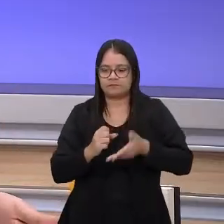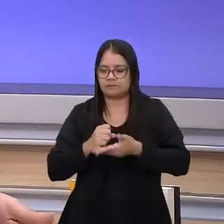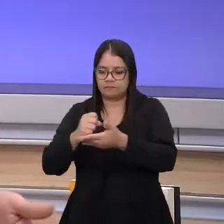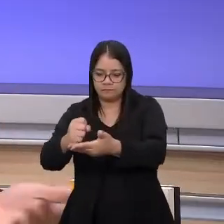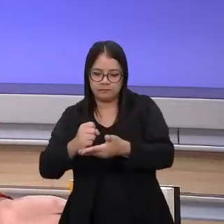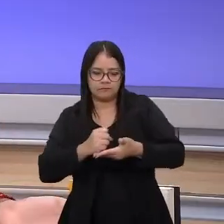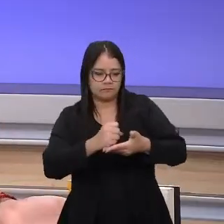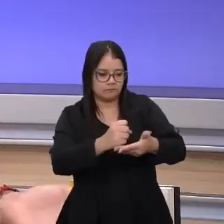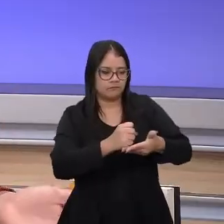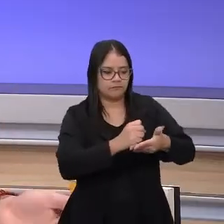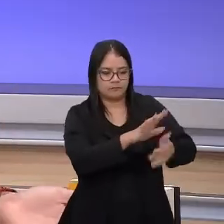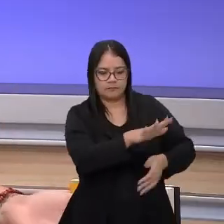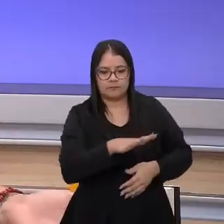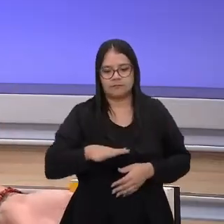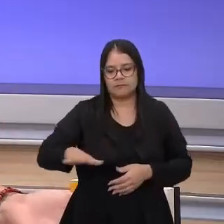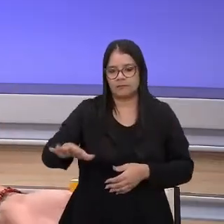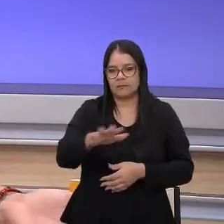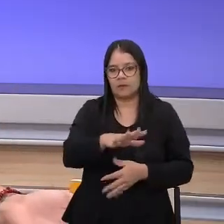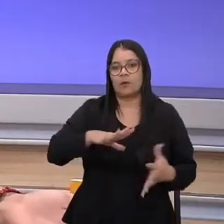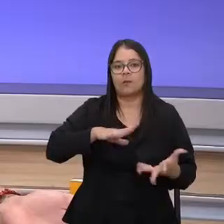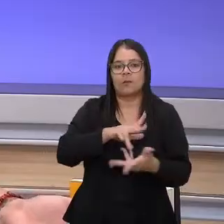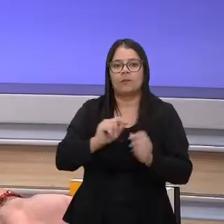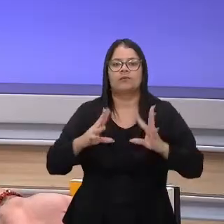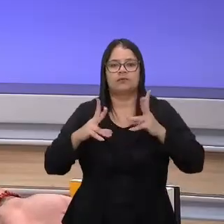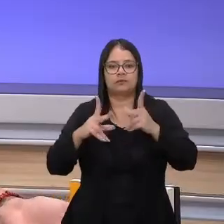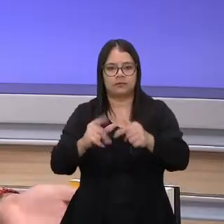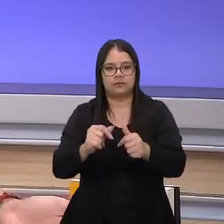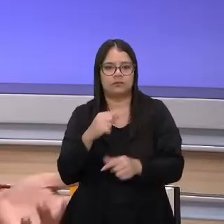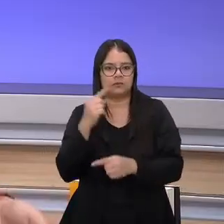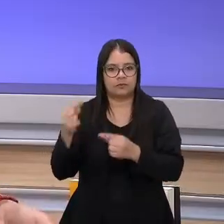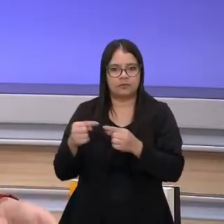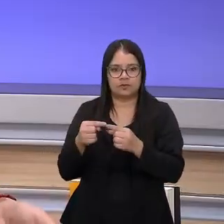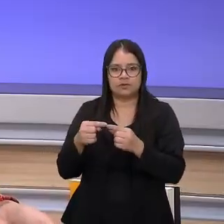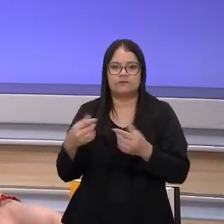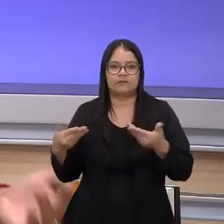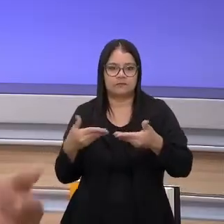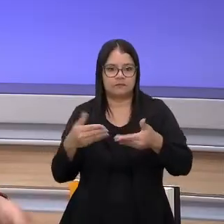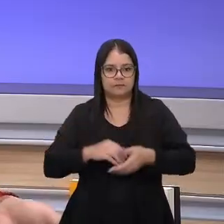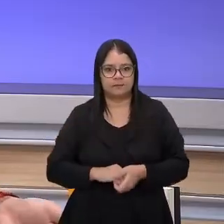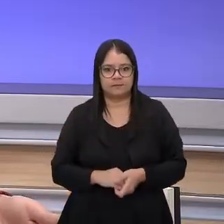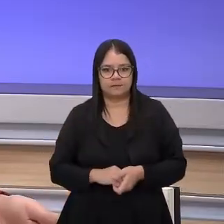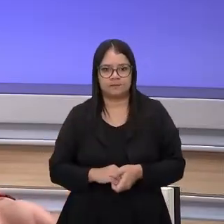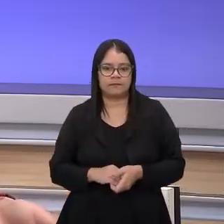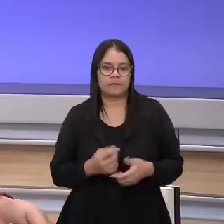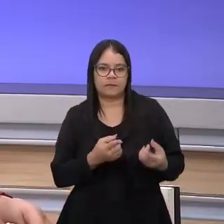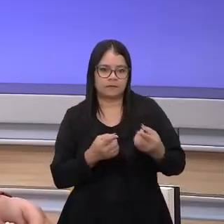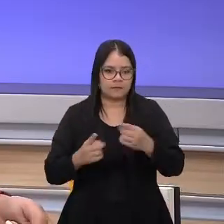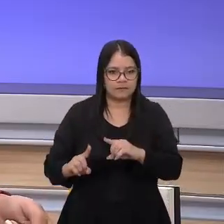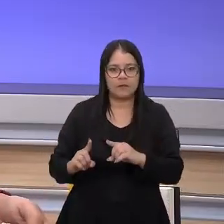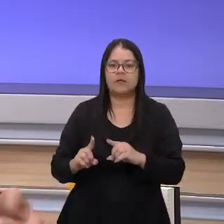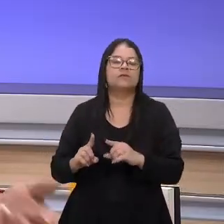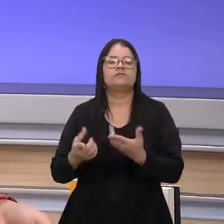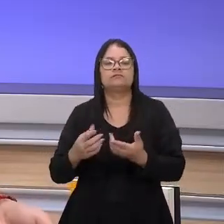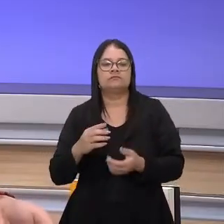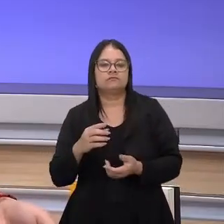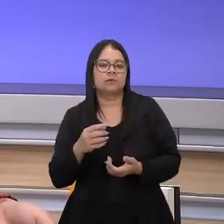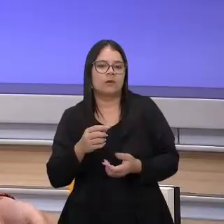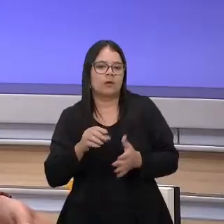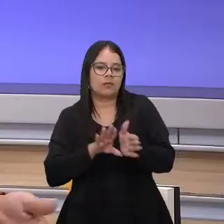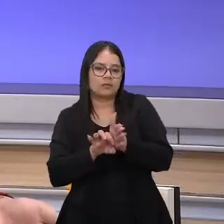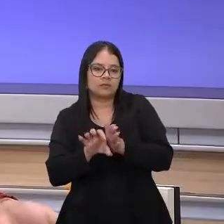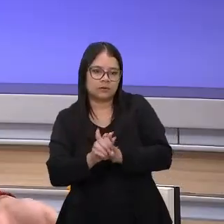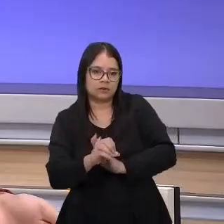levamos ele para o mundo, né? E o nosso objetivo é que, realmente, através do nosso conceito lixo zero, nós